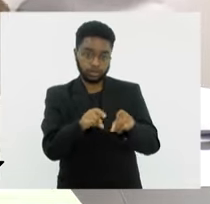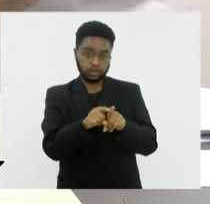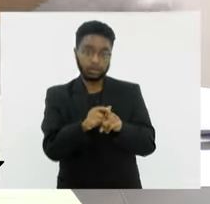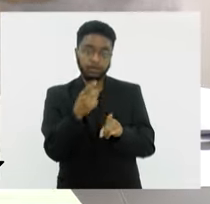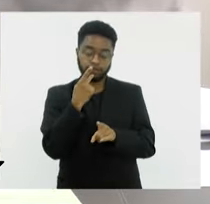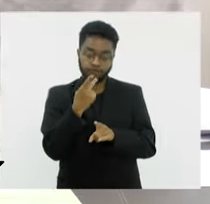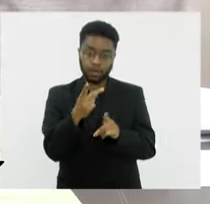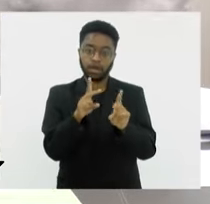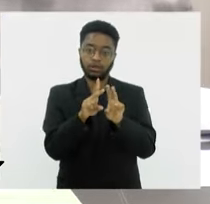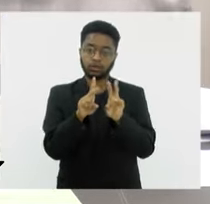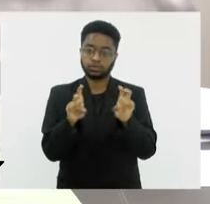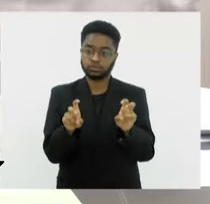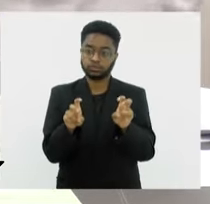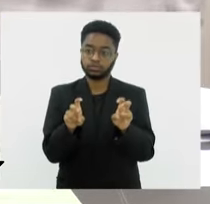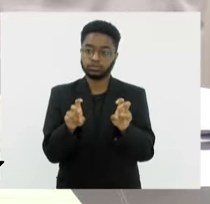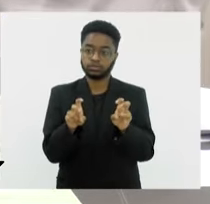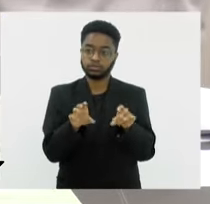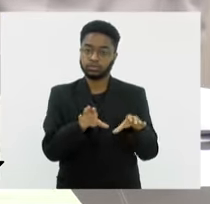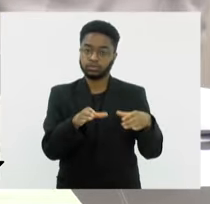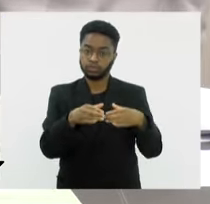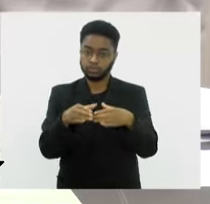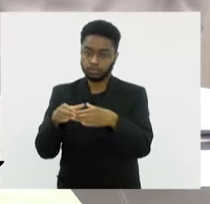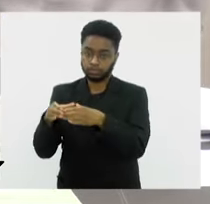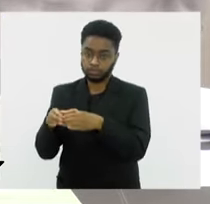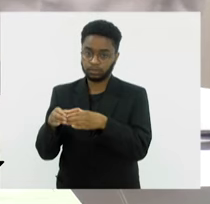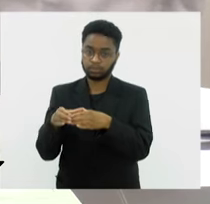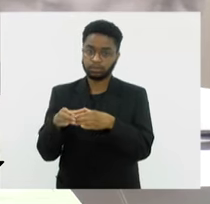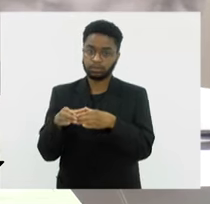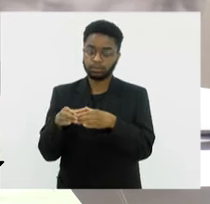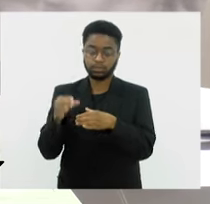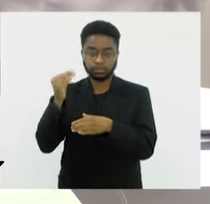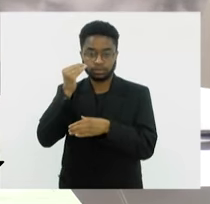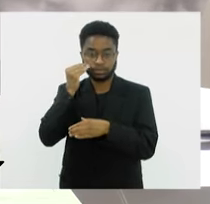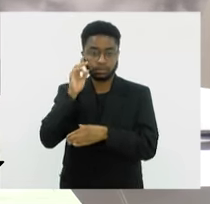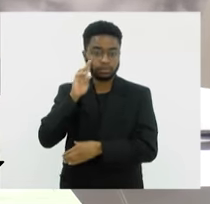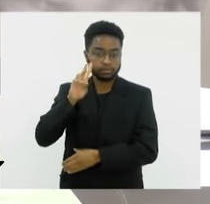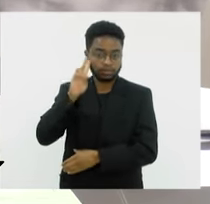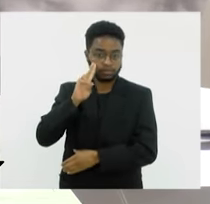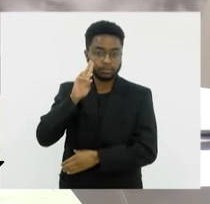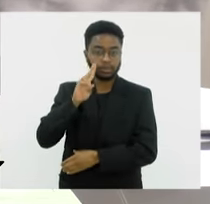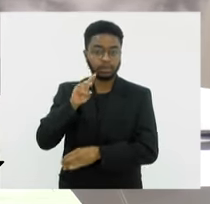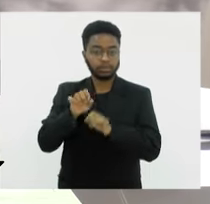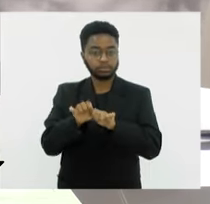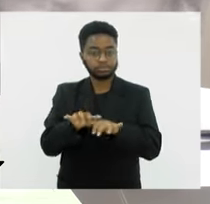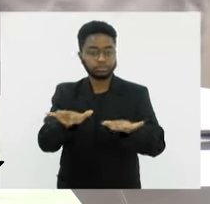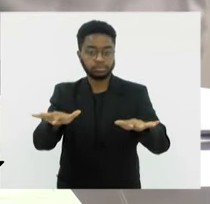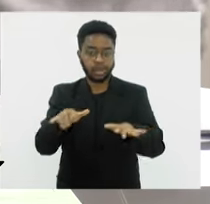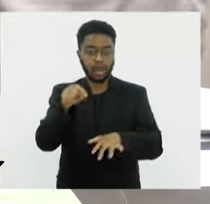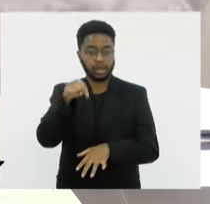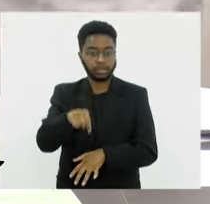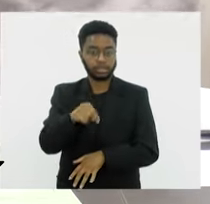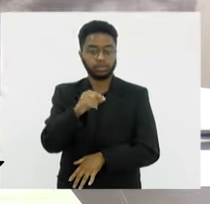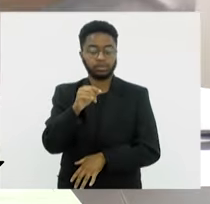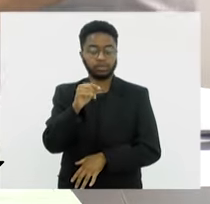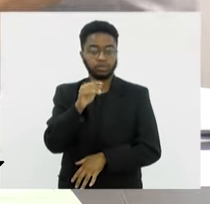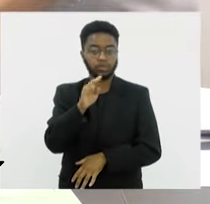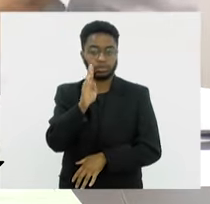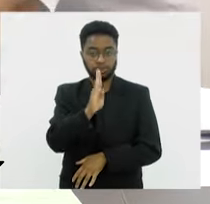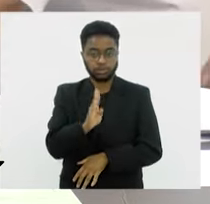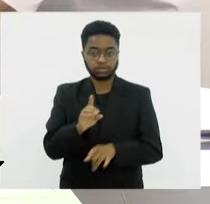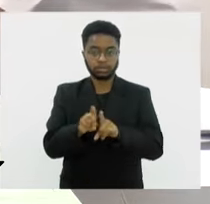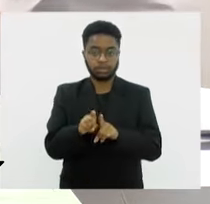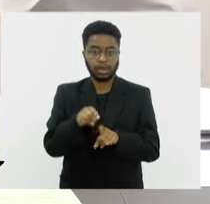menção às comissões e comitês de memória e verdade que se difundiram pelo Brasil, inclusive aqui no